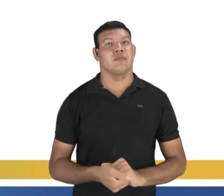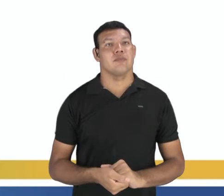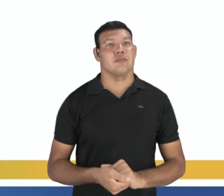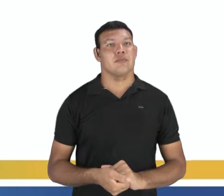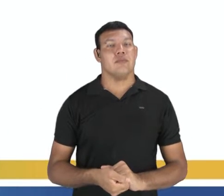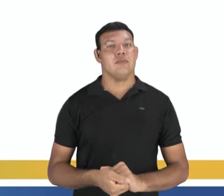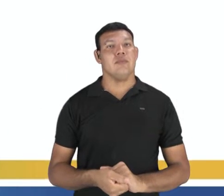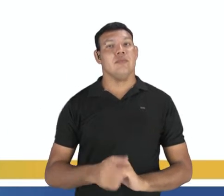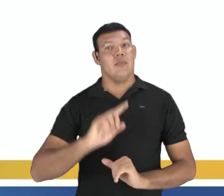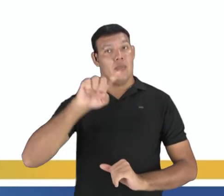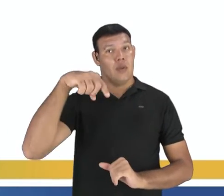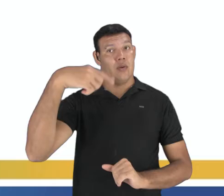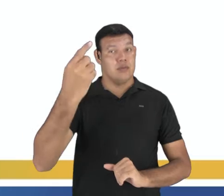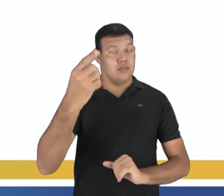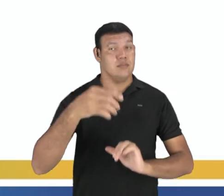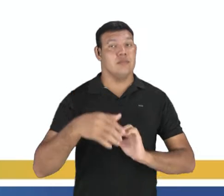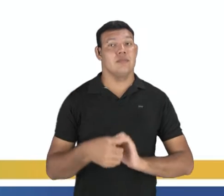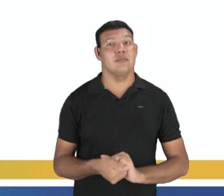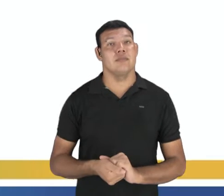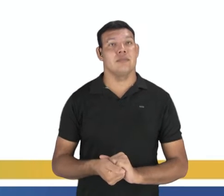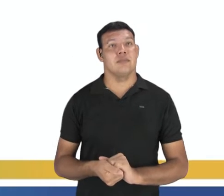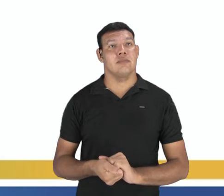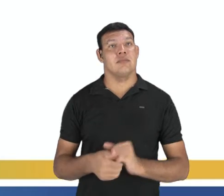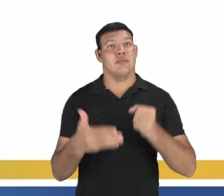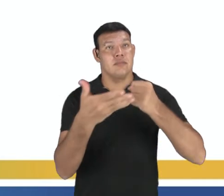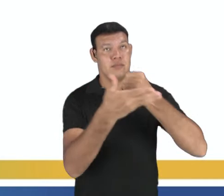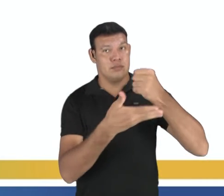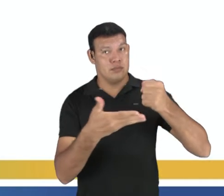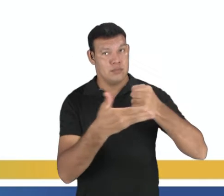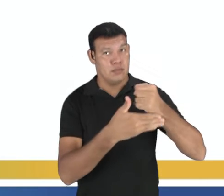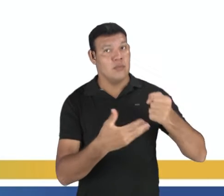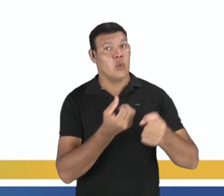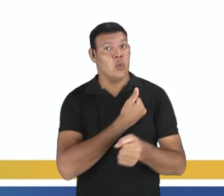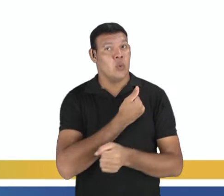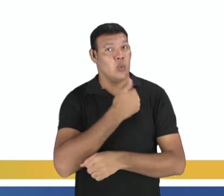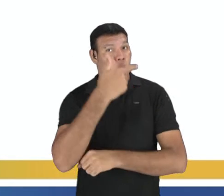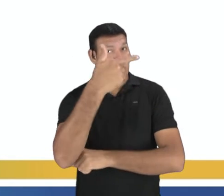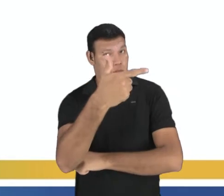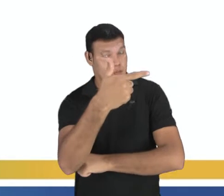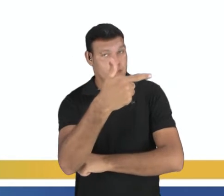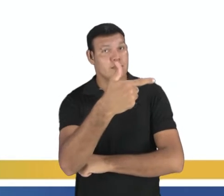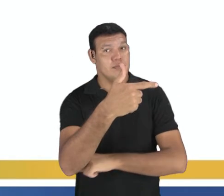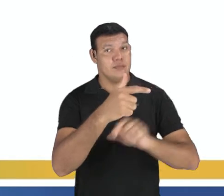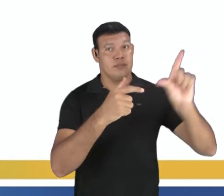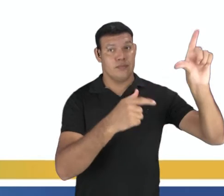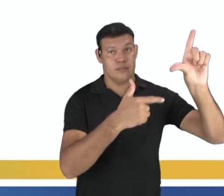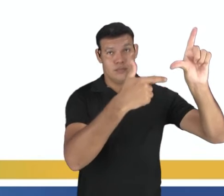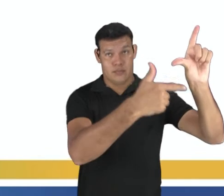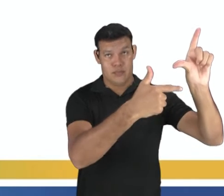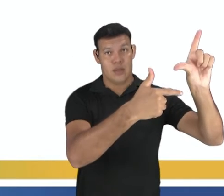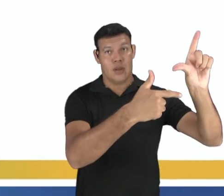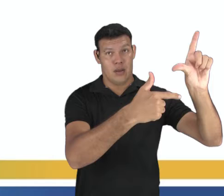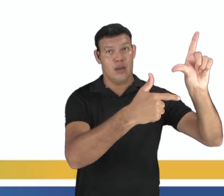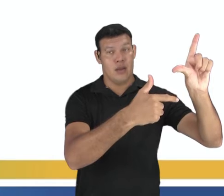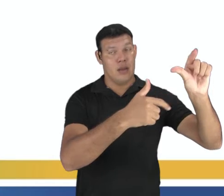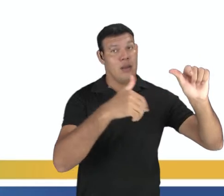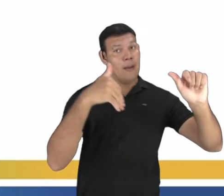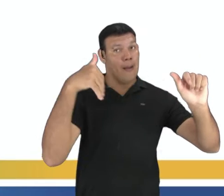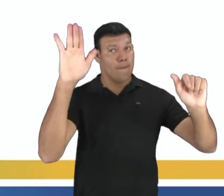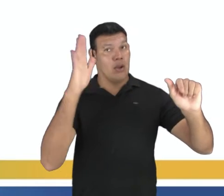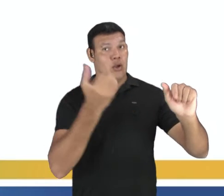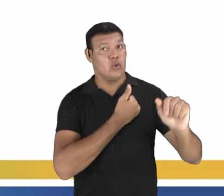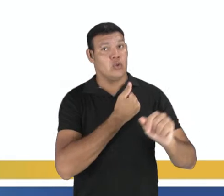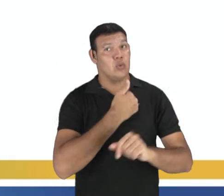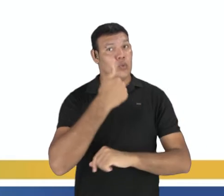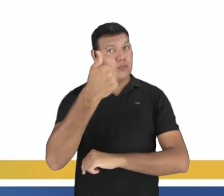Um outro ponto é, como a base é 2 lá no logaritmo e é maior que 1,